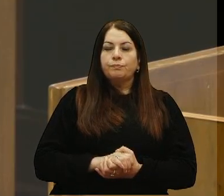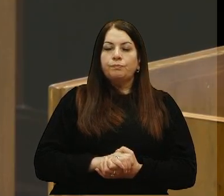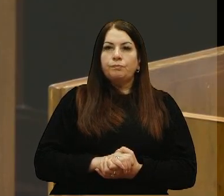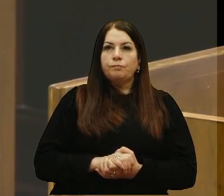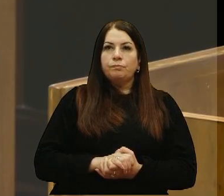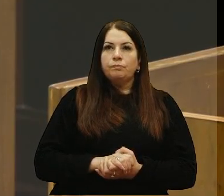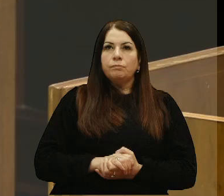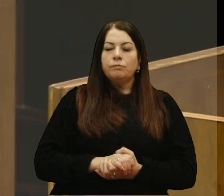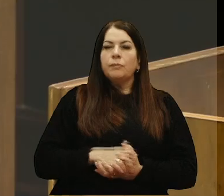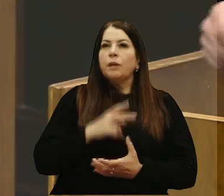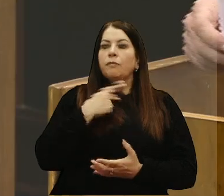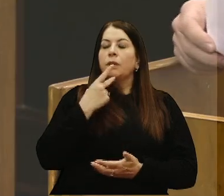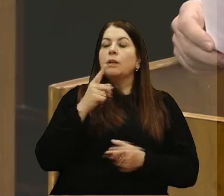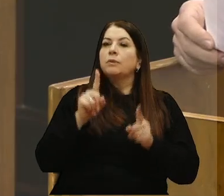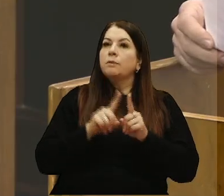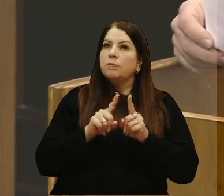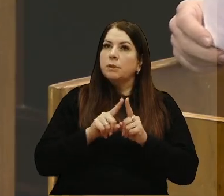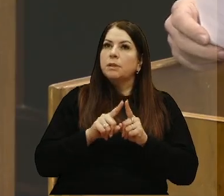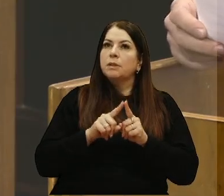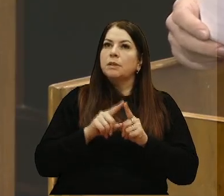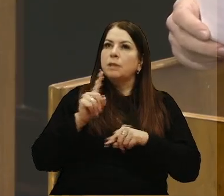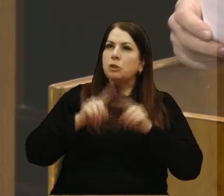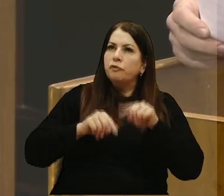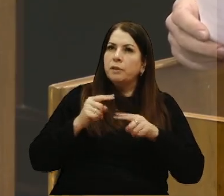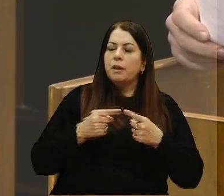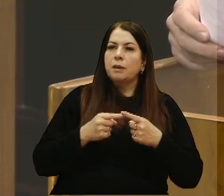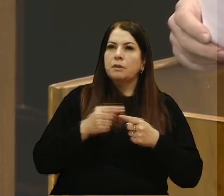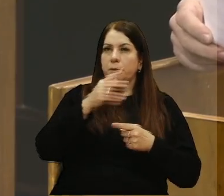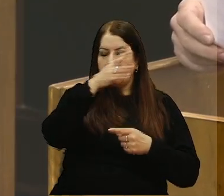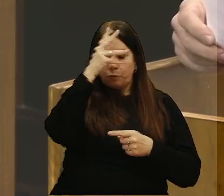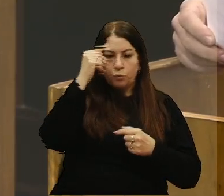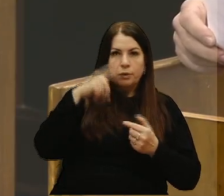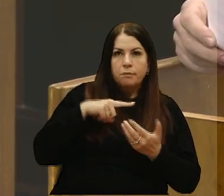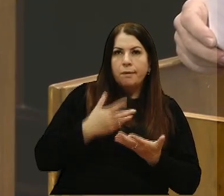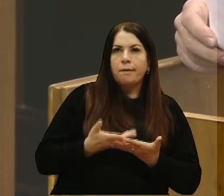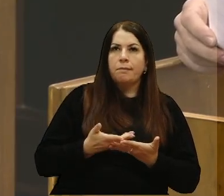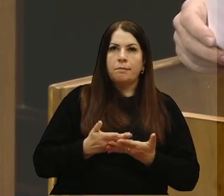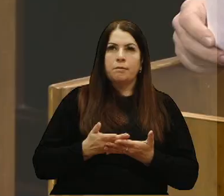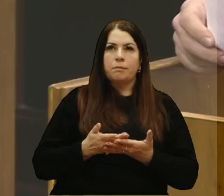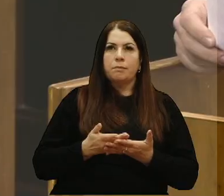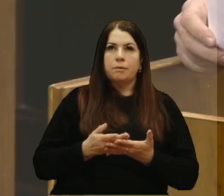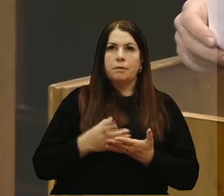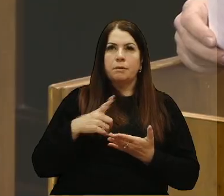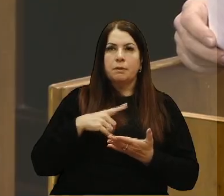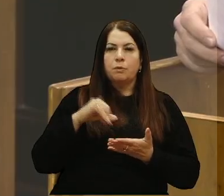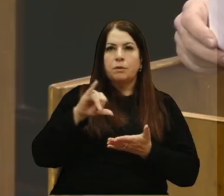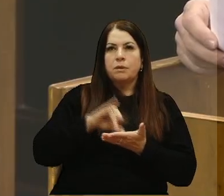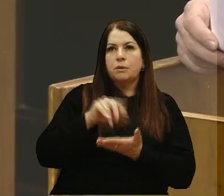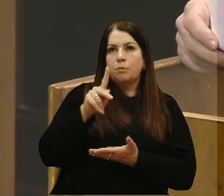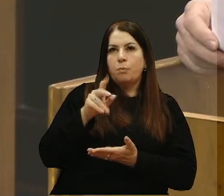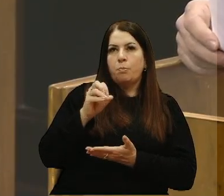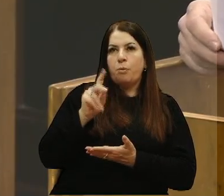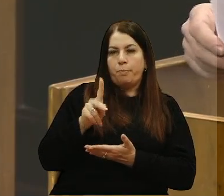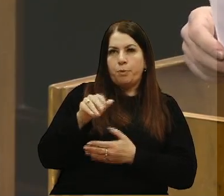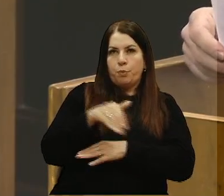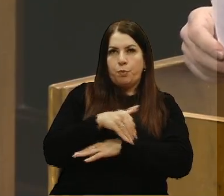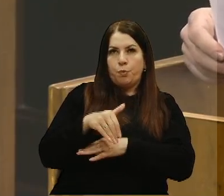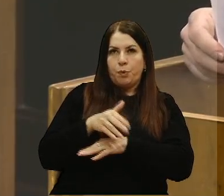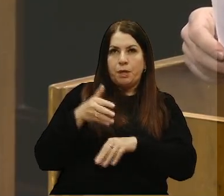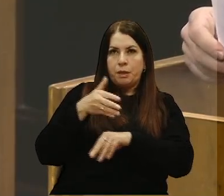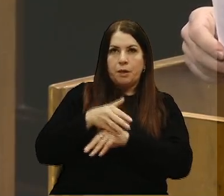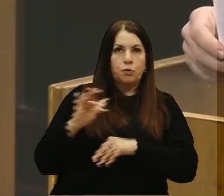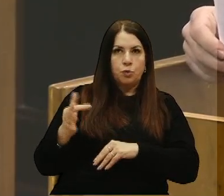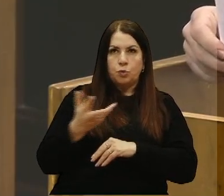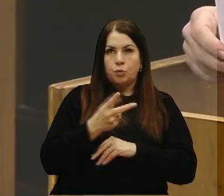E aqui falaram também das atividades que a prefeitura tem. Tem o Centro Pop Rua, que é a entrada de